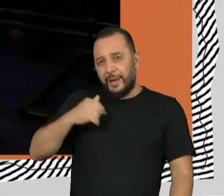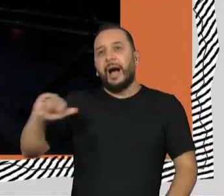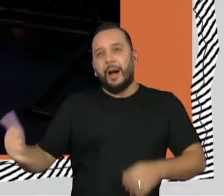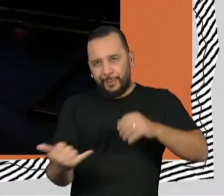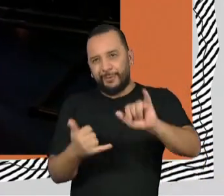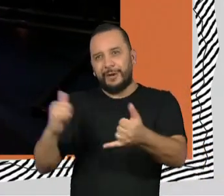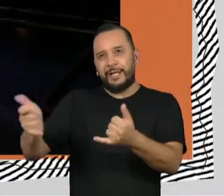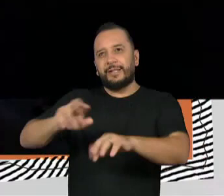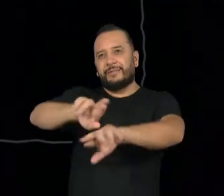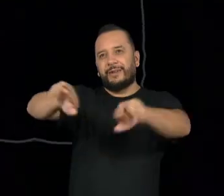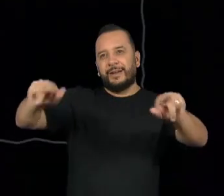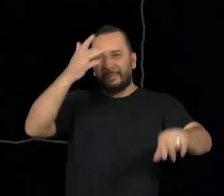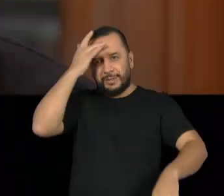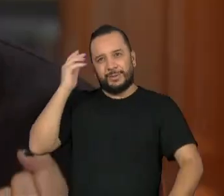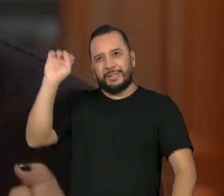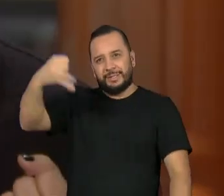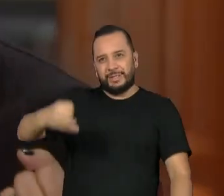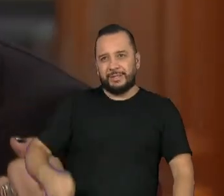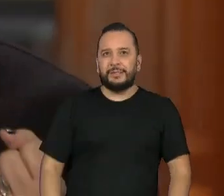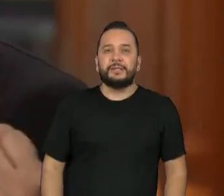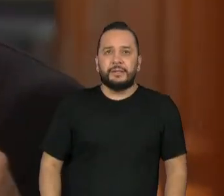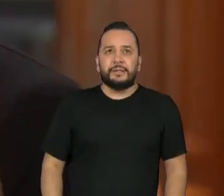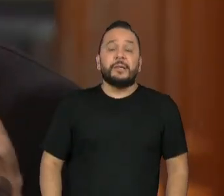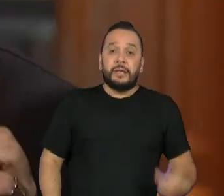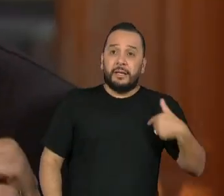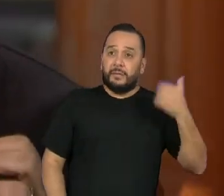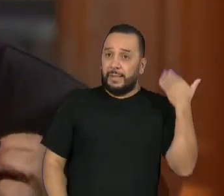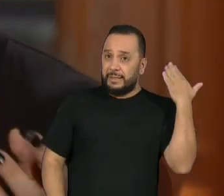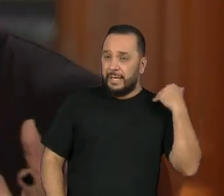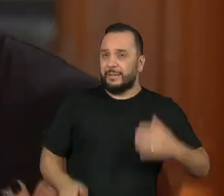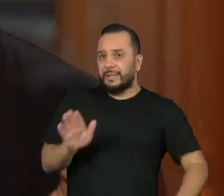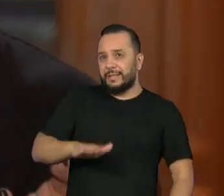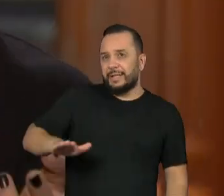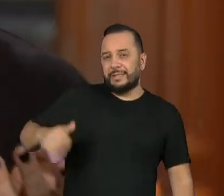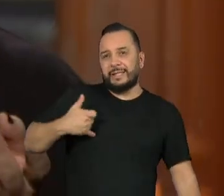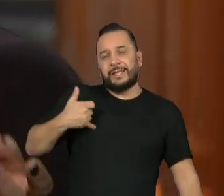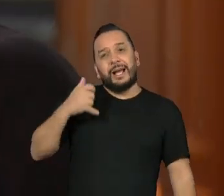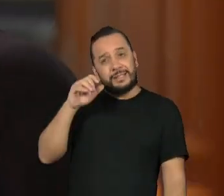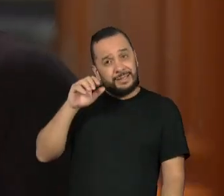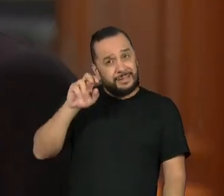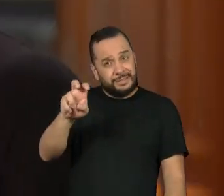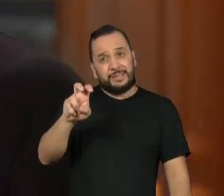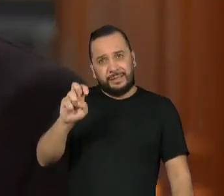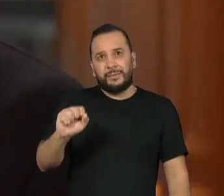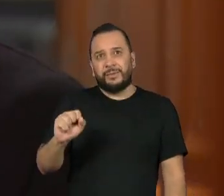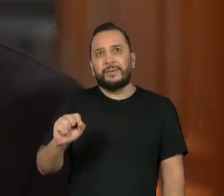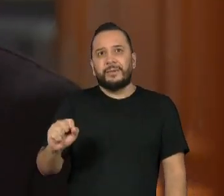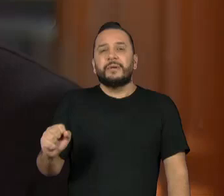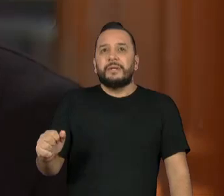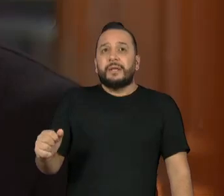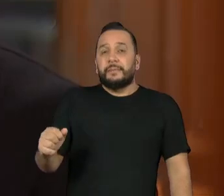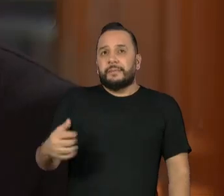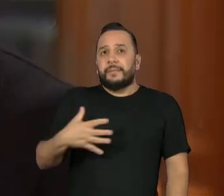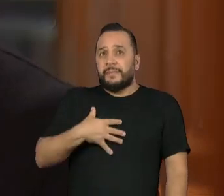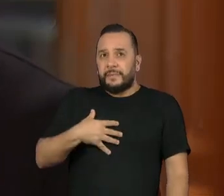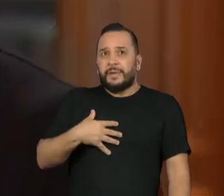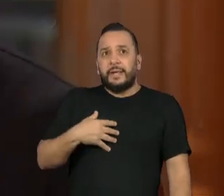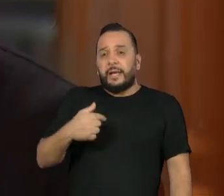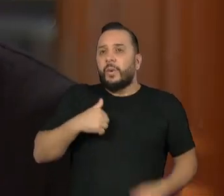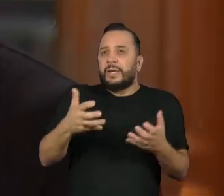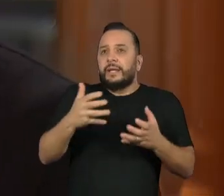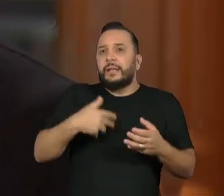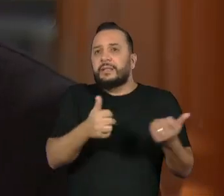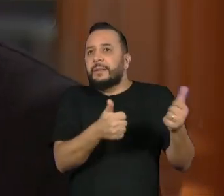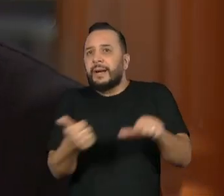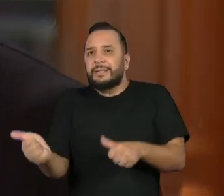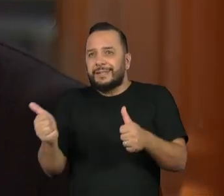oi quando era criança quando eu tinha 5 anos a filha dos comunismos enganou queria ser batizado eu queria ser